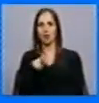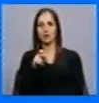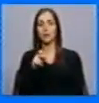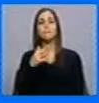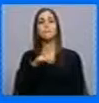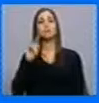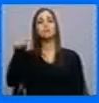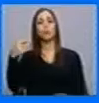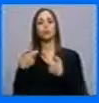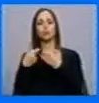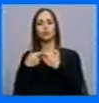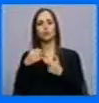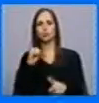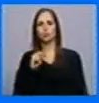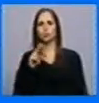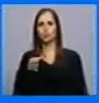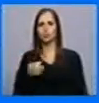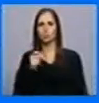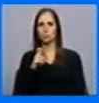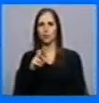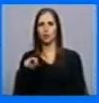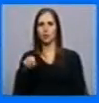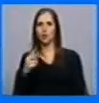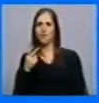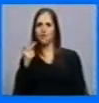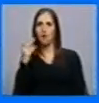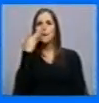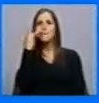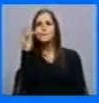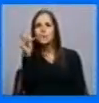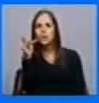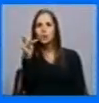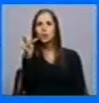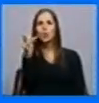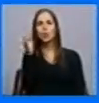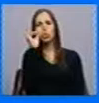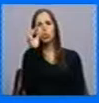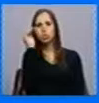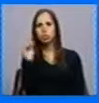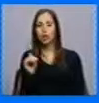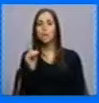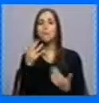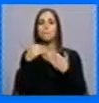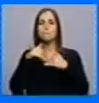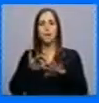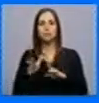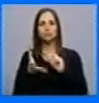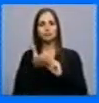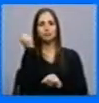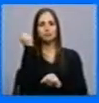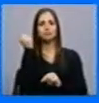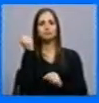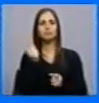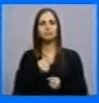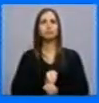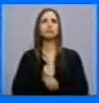supernovas que tem uma luz, um brilho muito menos visível, mas que consegue ejetar também para